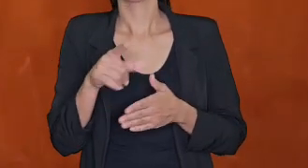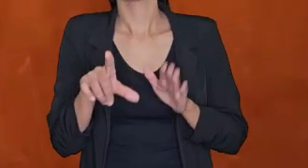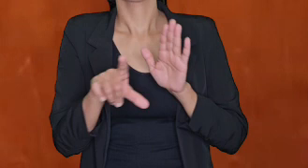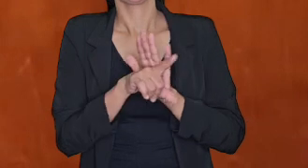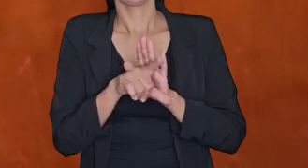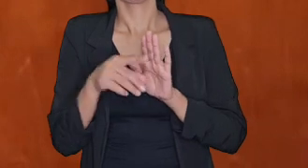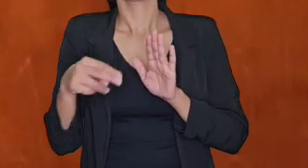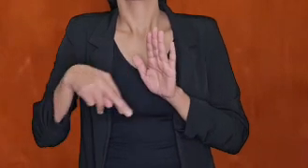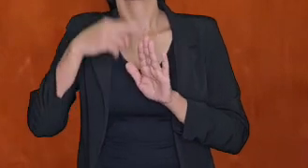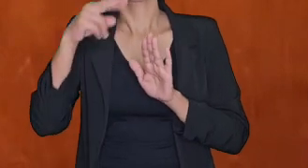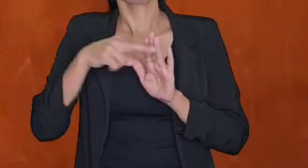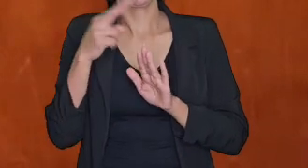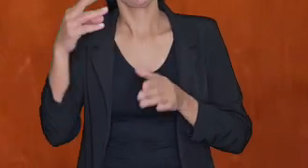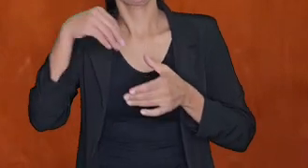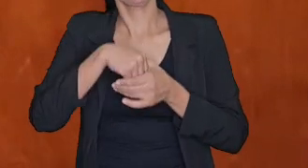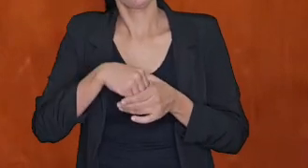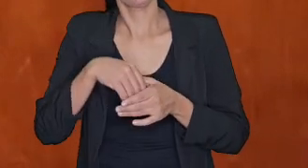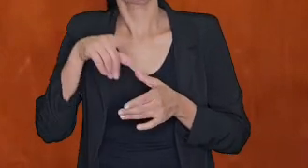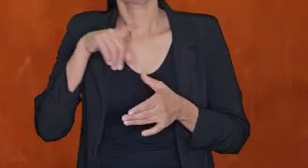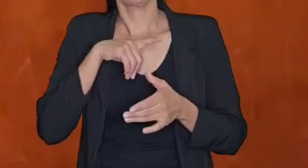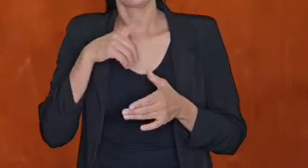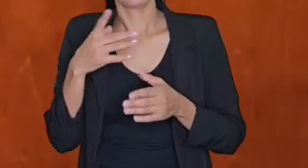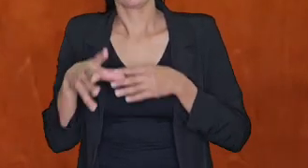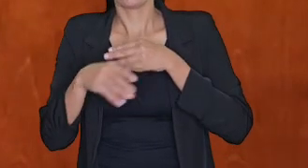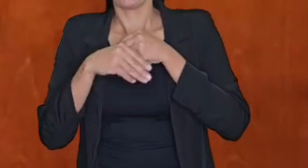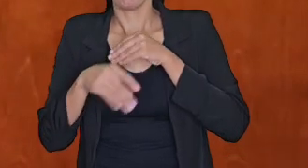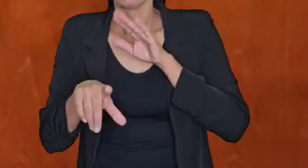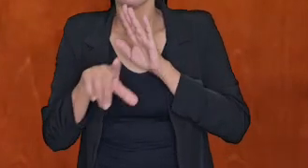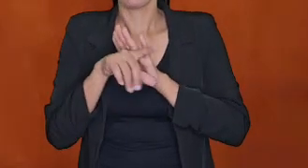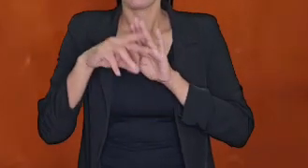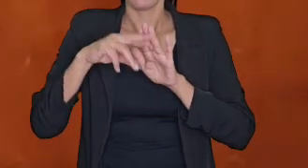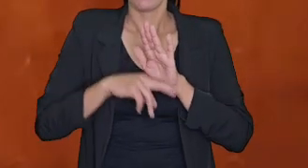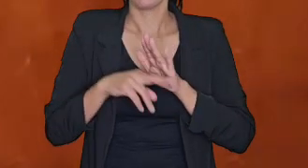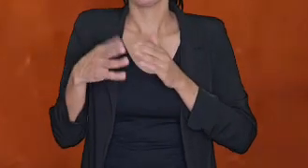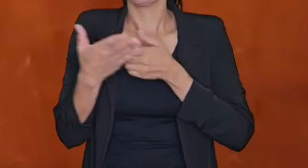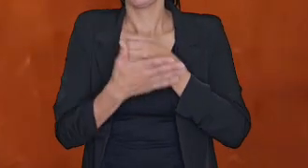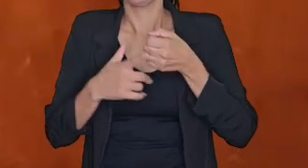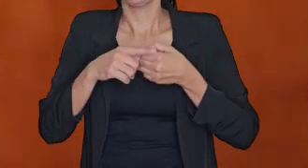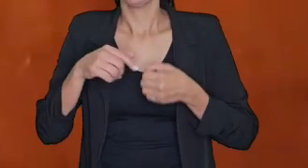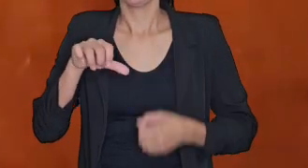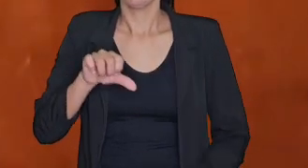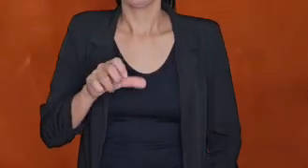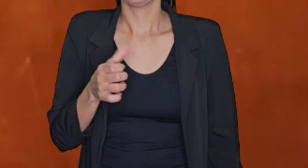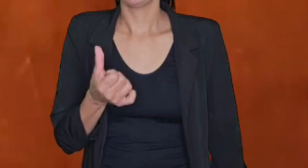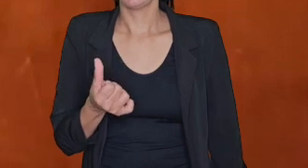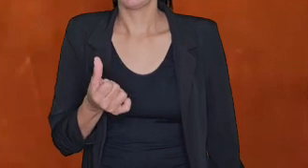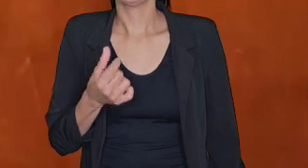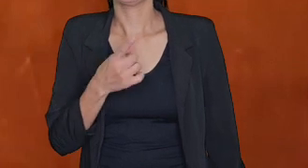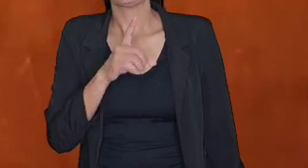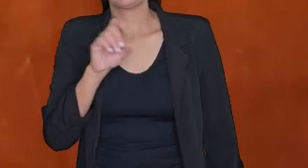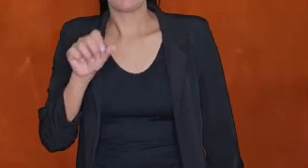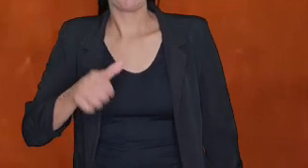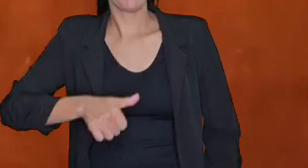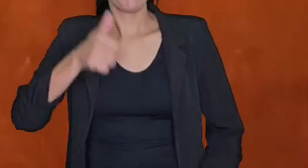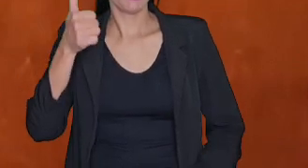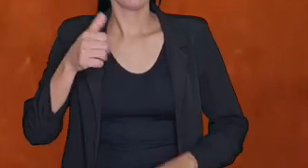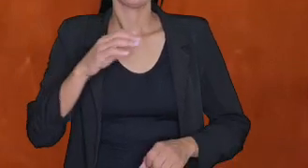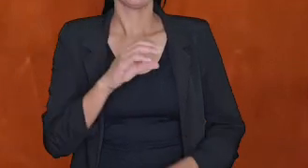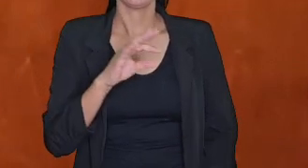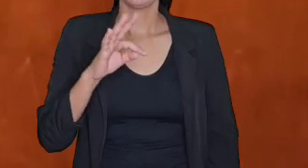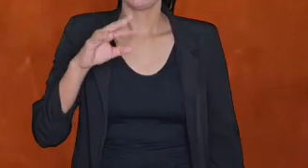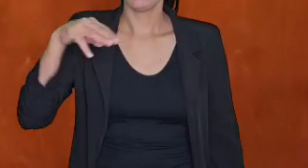causa-mortes. Esse dispositivo, que integra a legislação tributária como norma complementar, nos termos dos